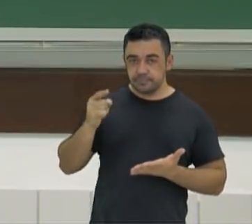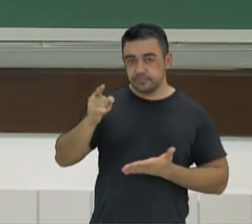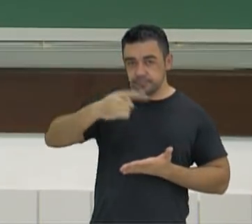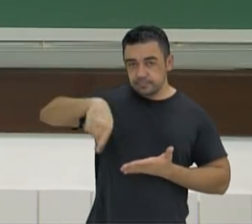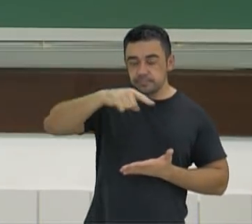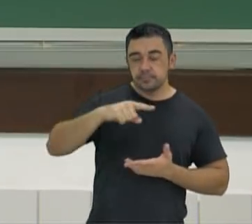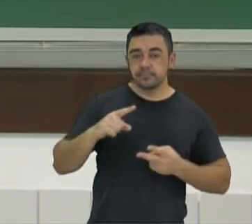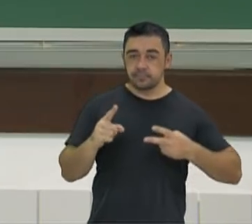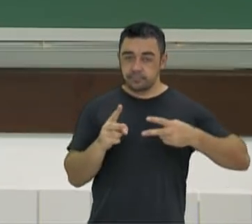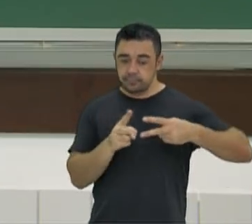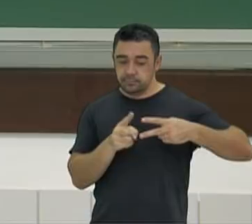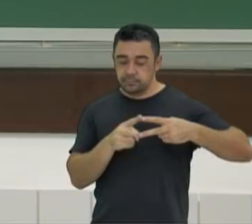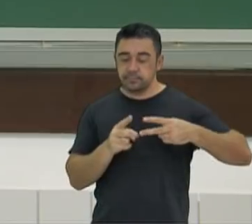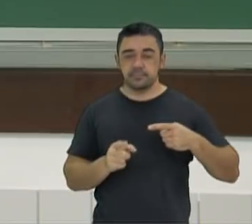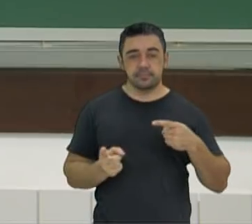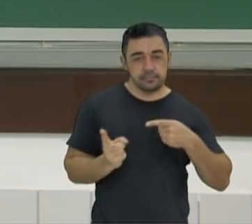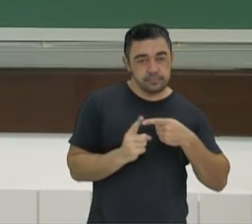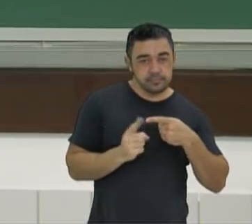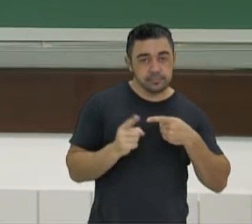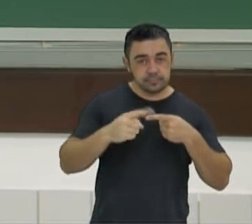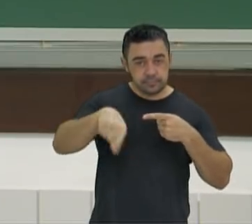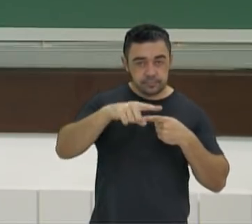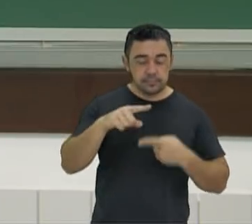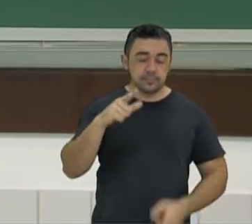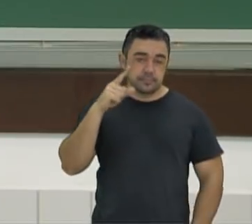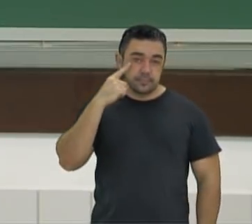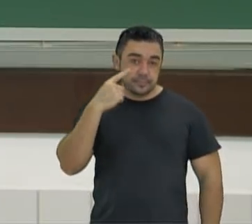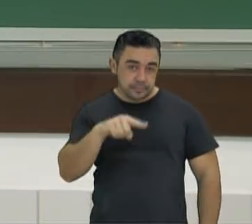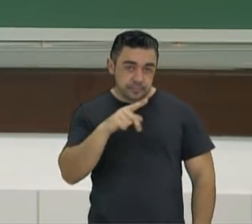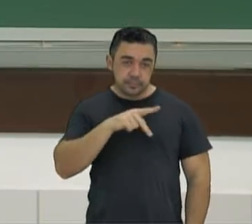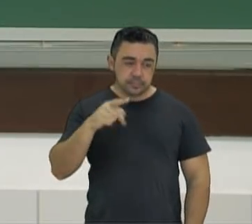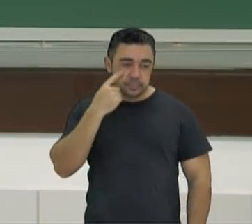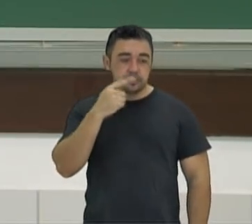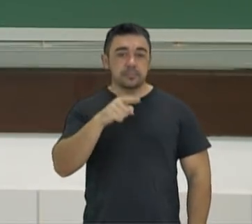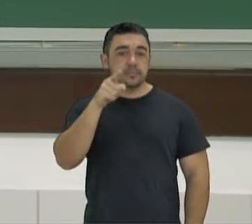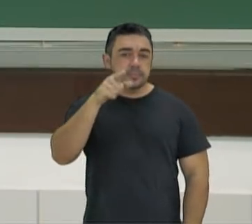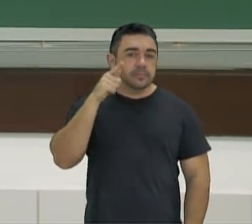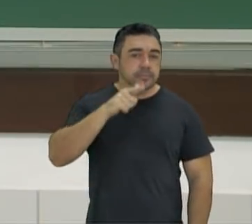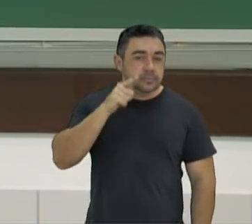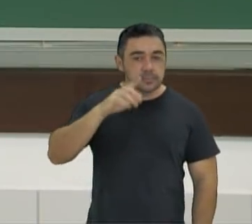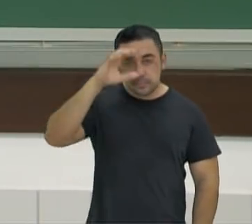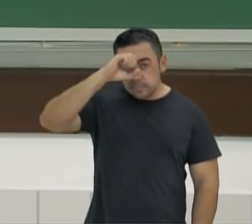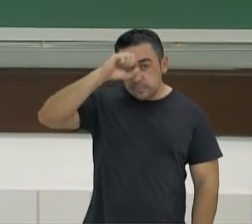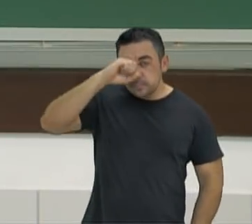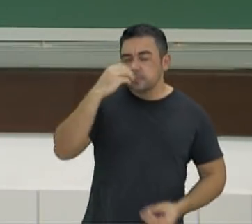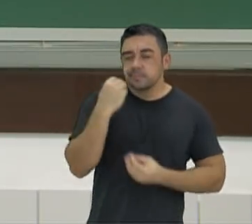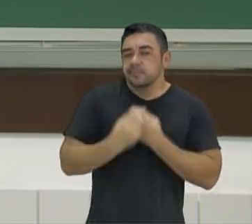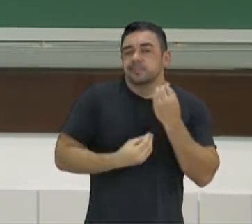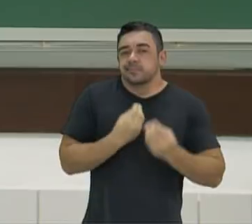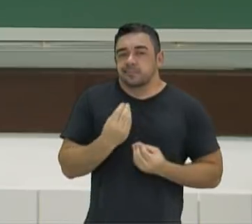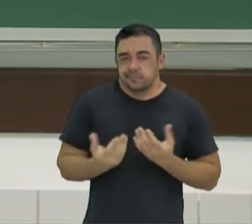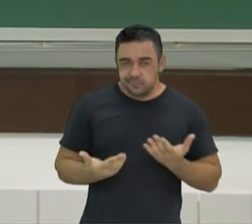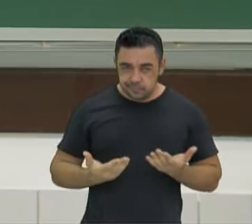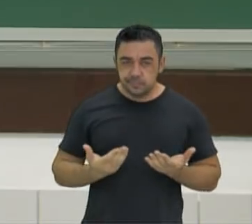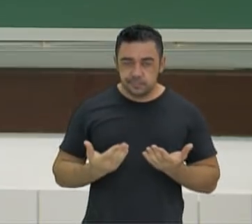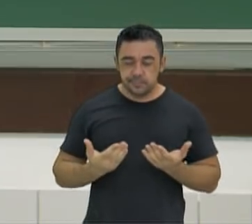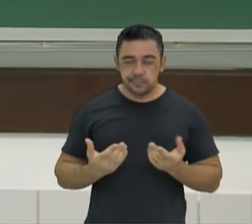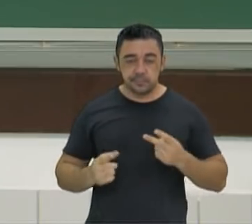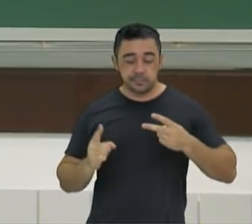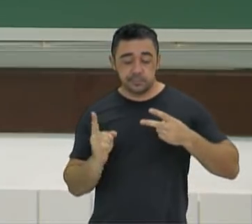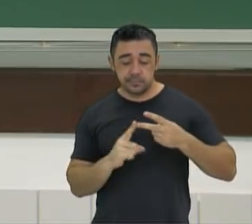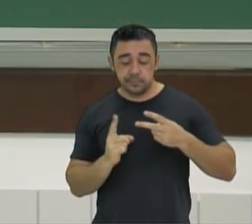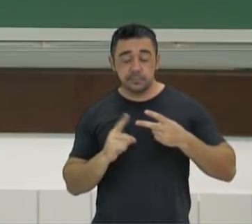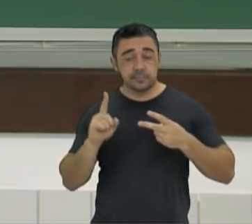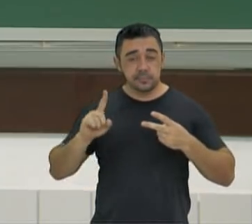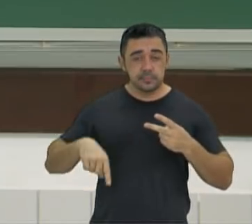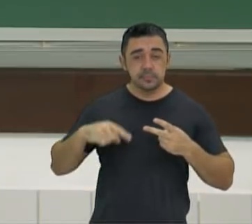por dois motivos. A primeira é para vocês e os seus professores conseguirem acompanhar como é que está esse aprendizado de vocês.